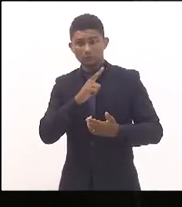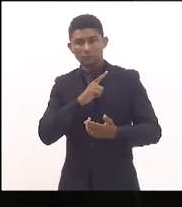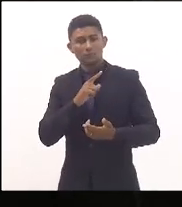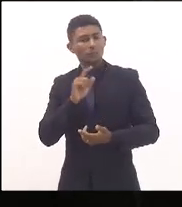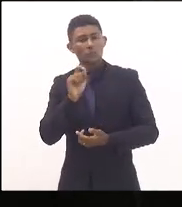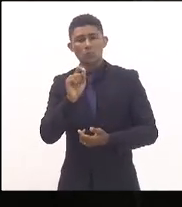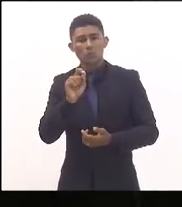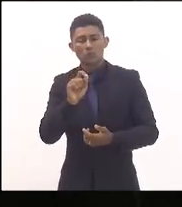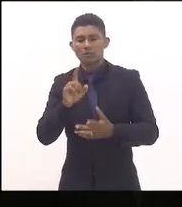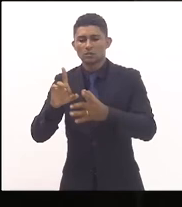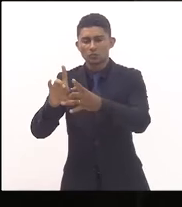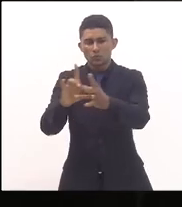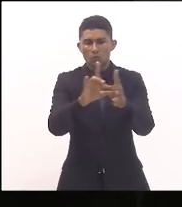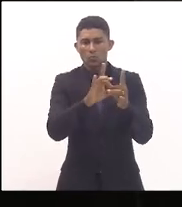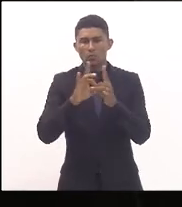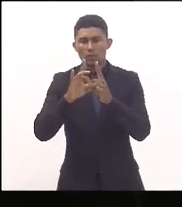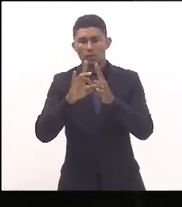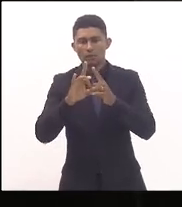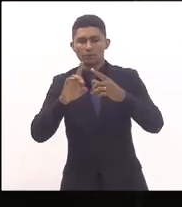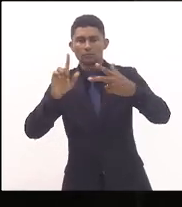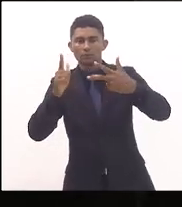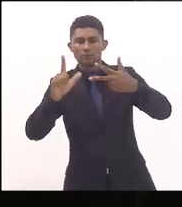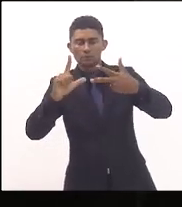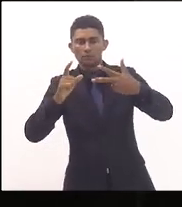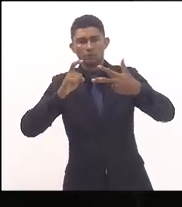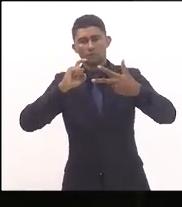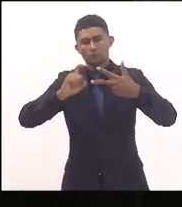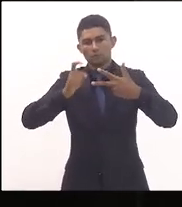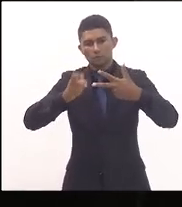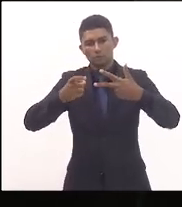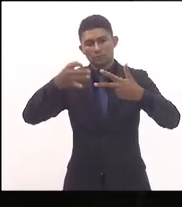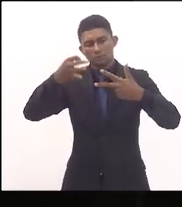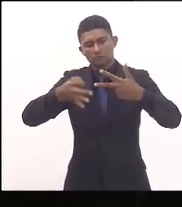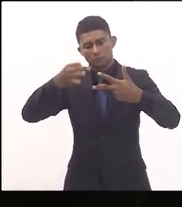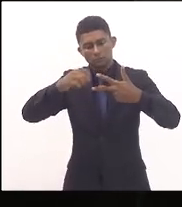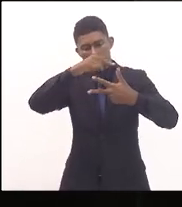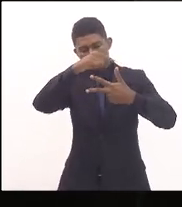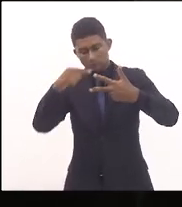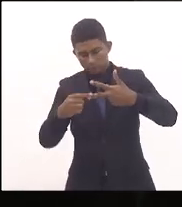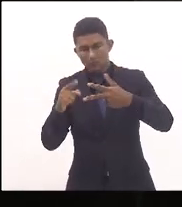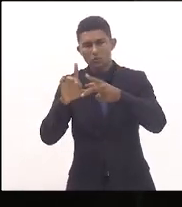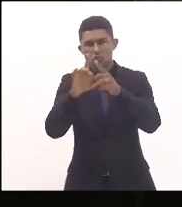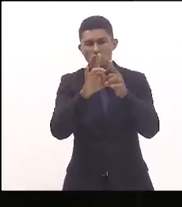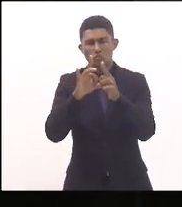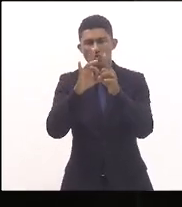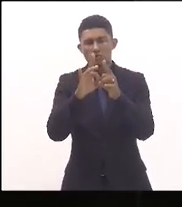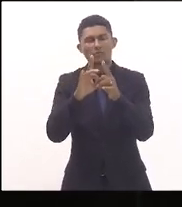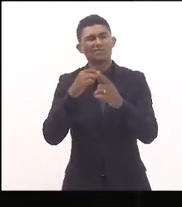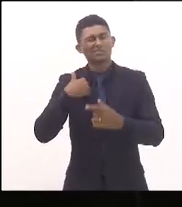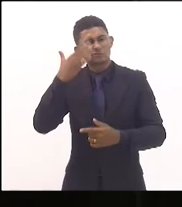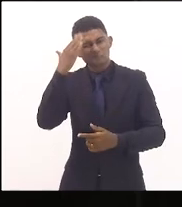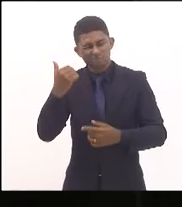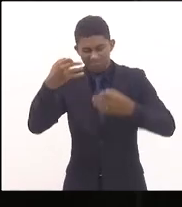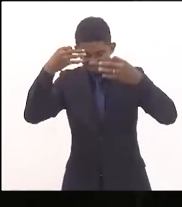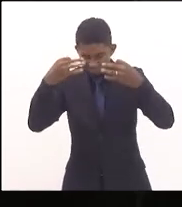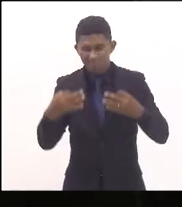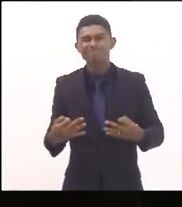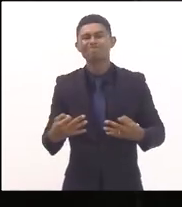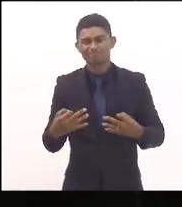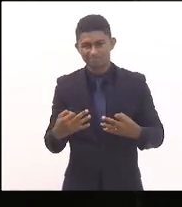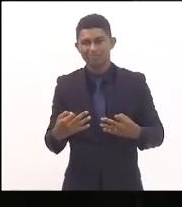numa união entre os poderes legislativo o motivo e judiciário e eu tenho certeza Deputado Dionísio Lins